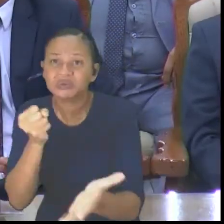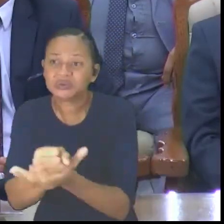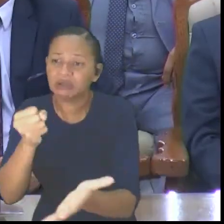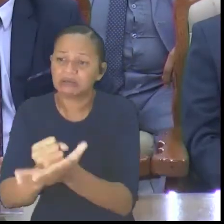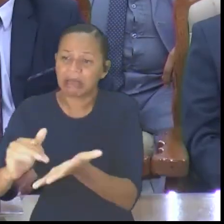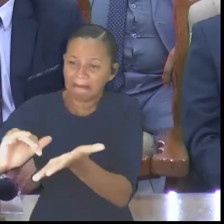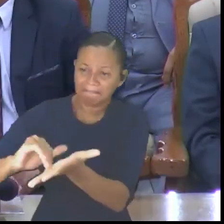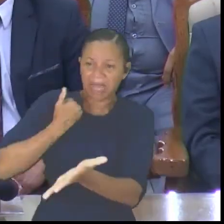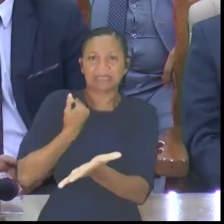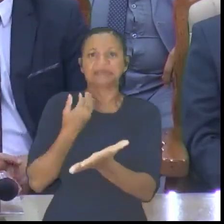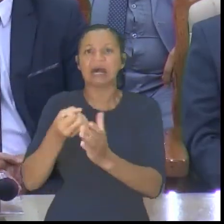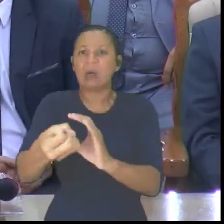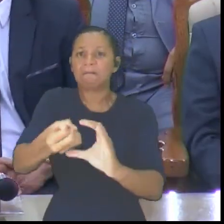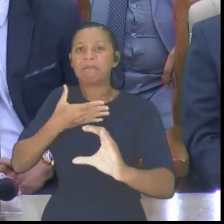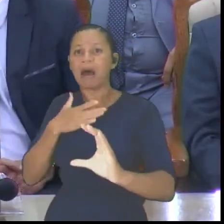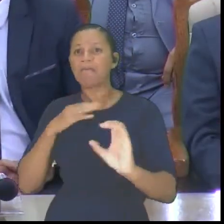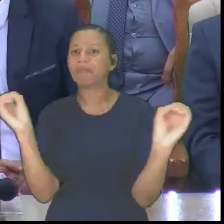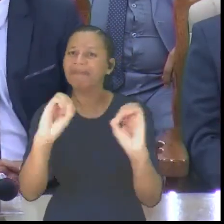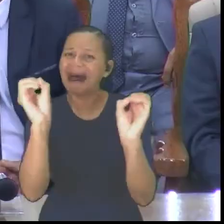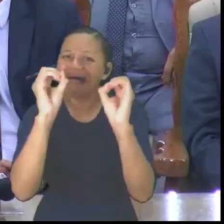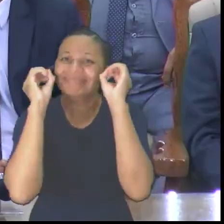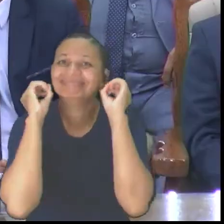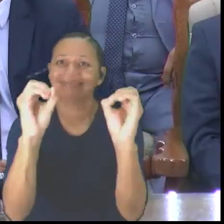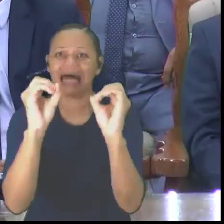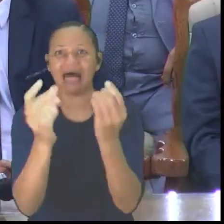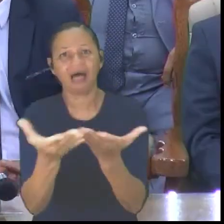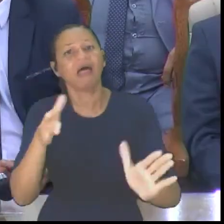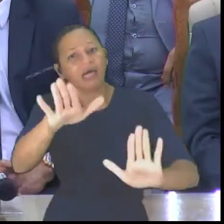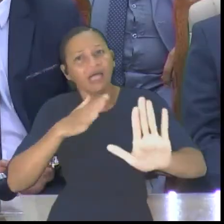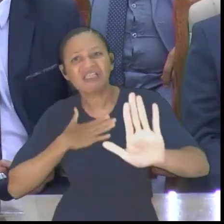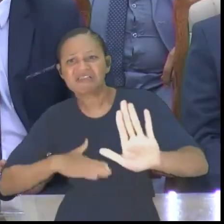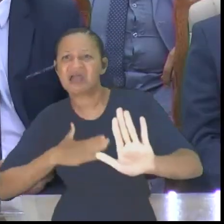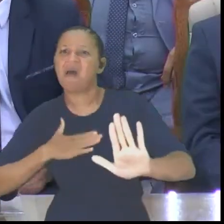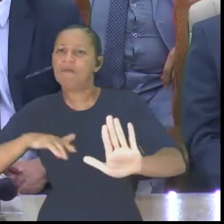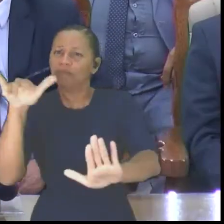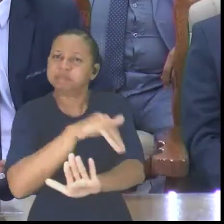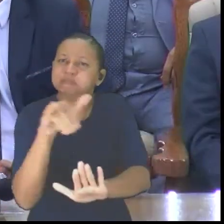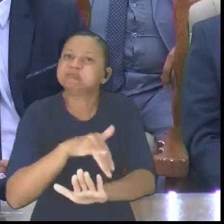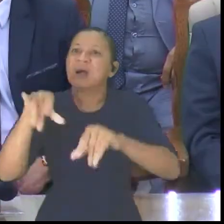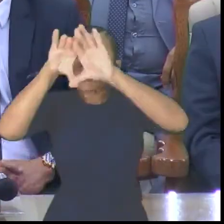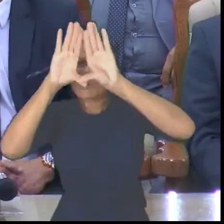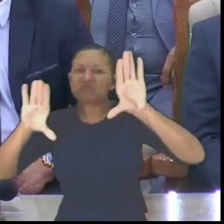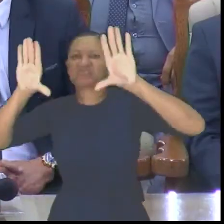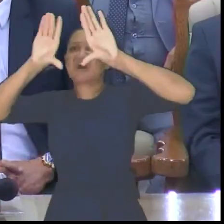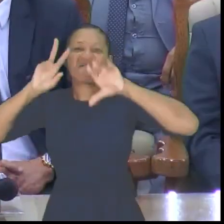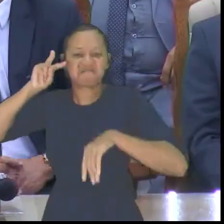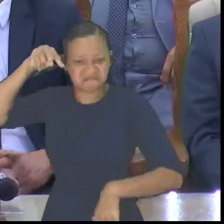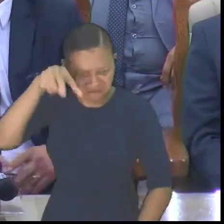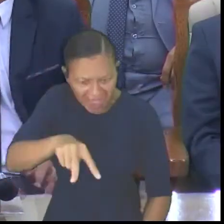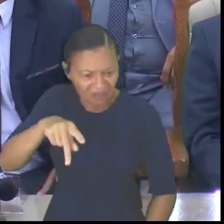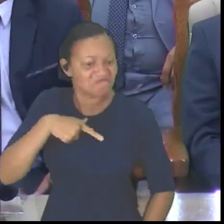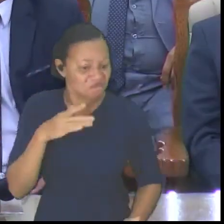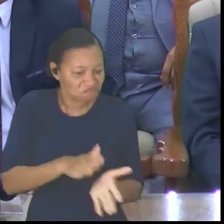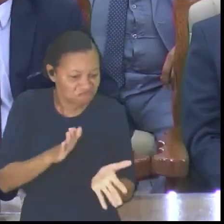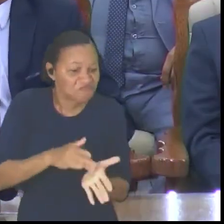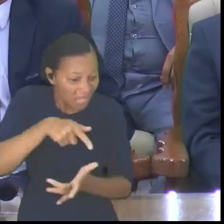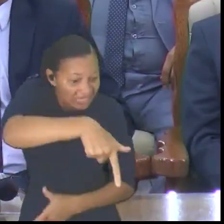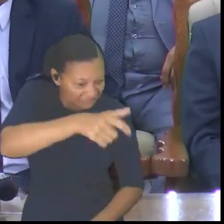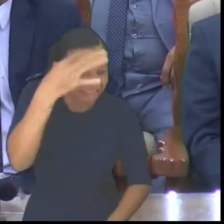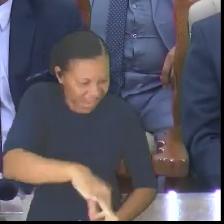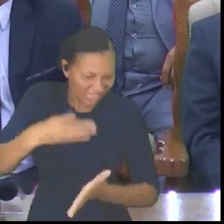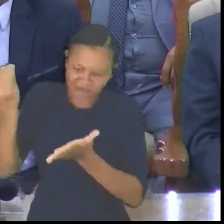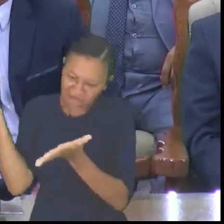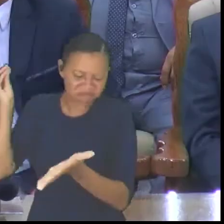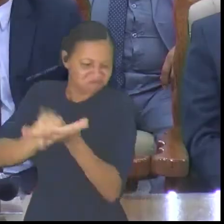mensagem de obrigada manda para você, fica tranquilo, o céu está vendo, está tudo